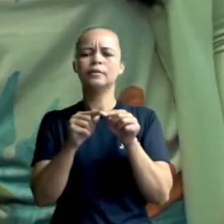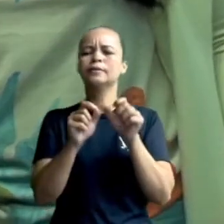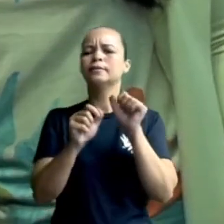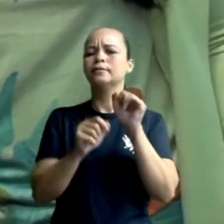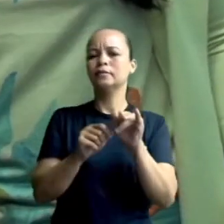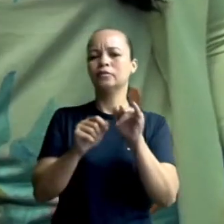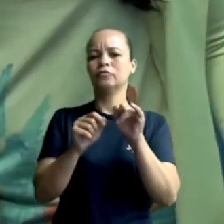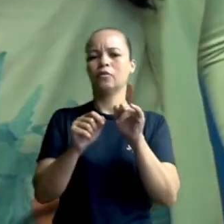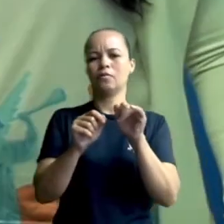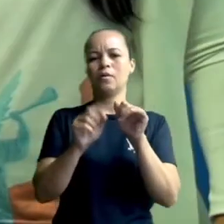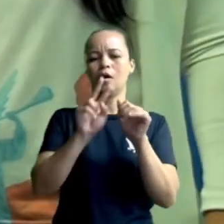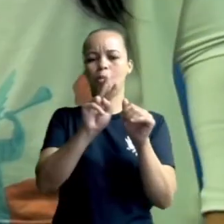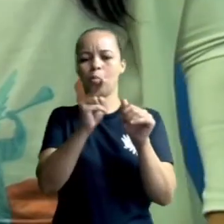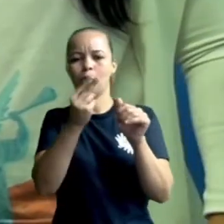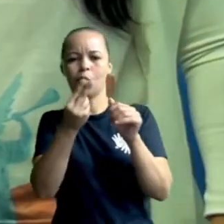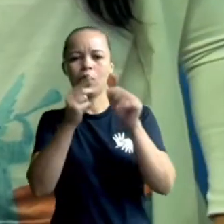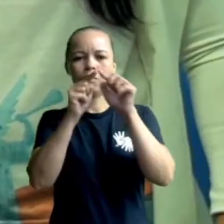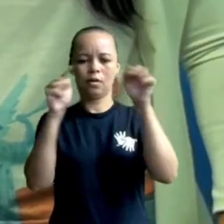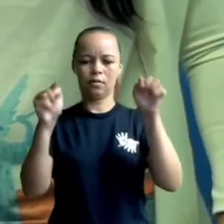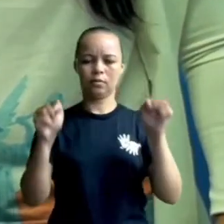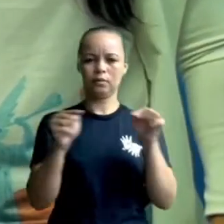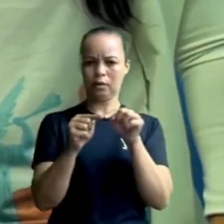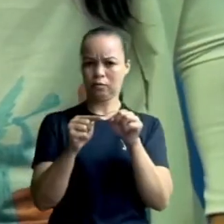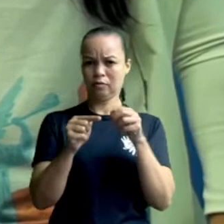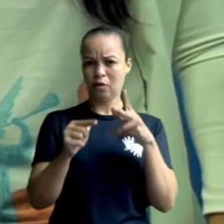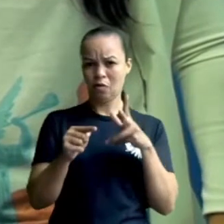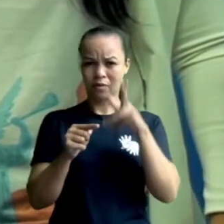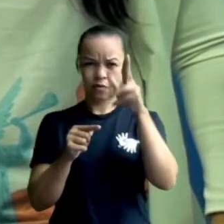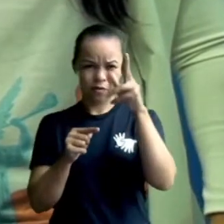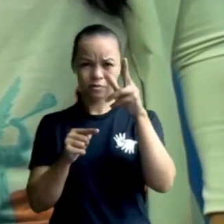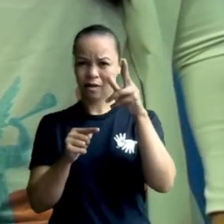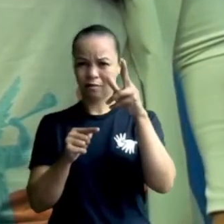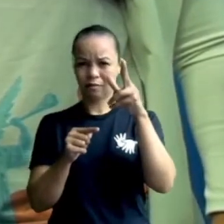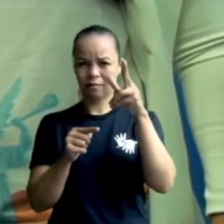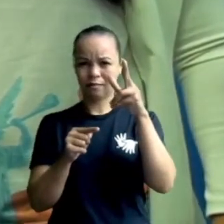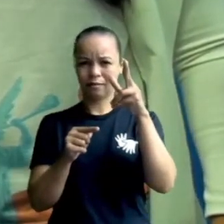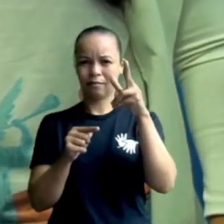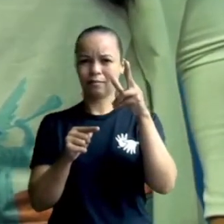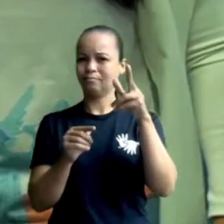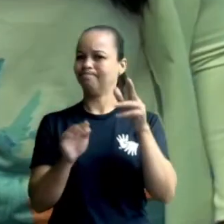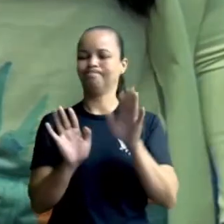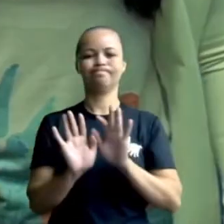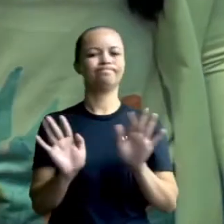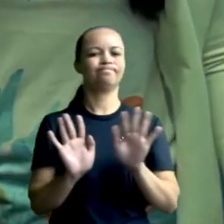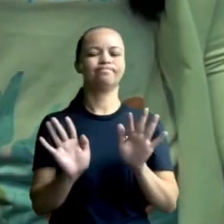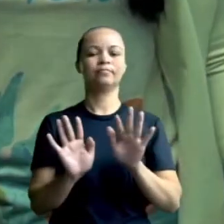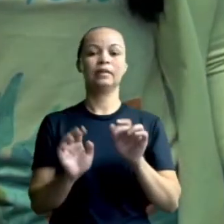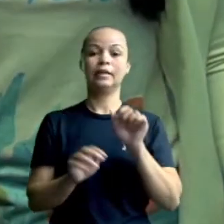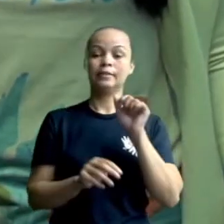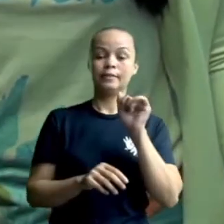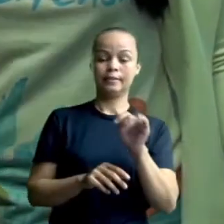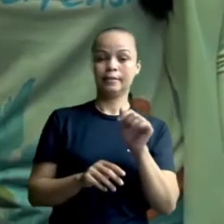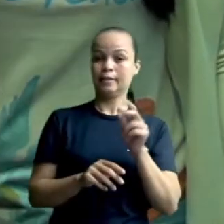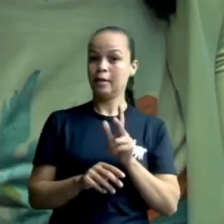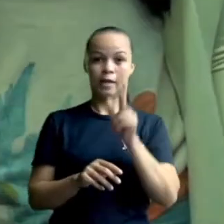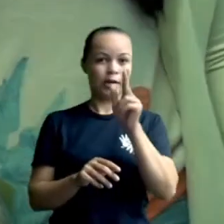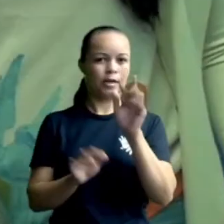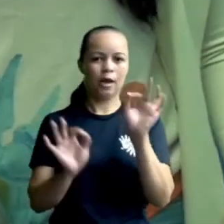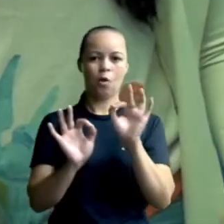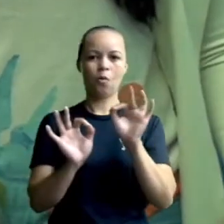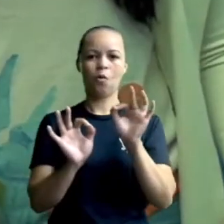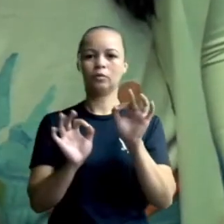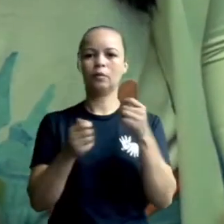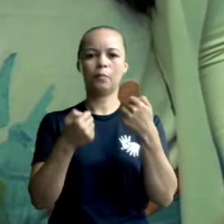formar um retângulo, ele vai ficar uma figura cortada, gente? Não. Se não vai ficar cortado, eu não